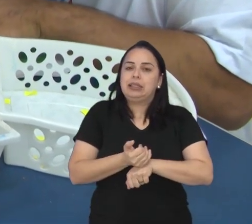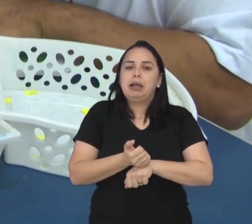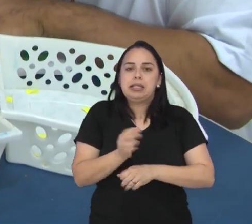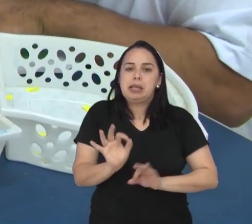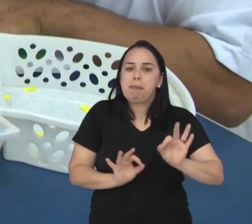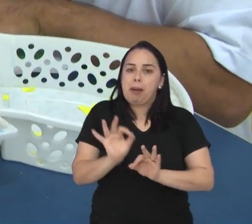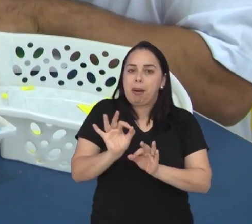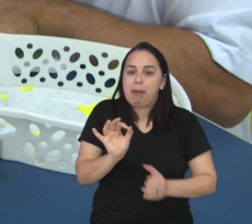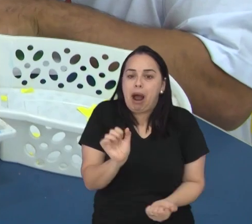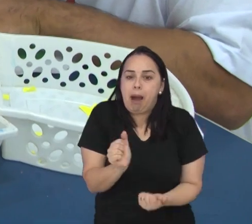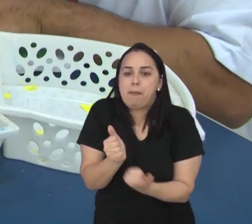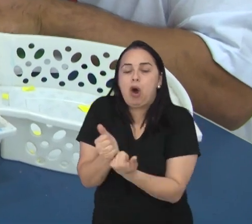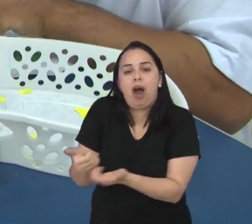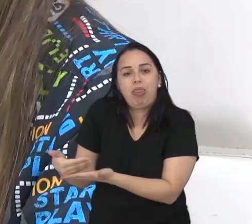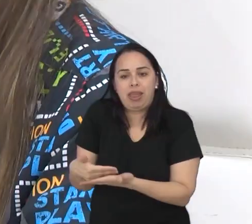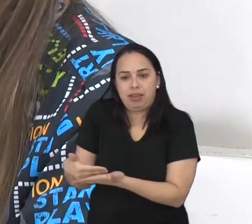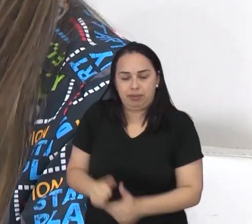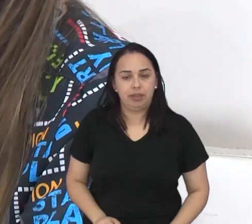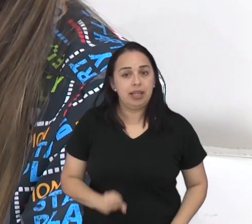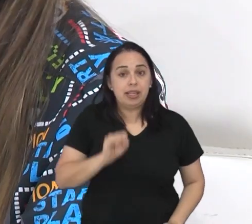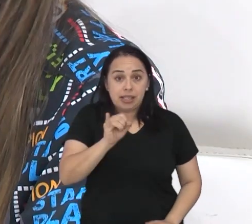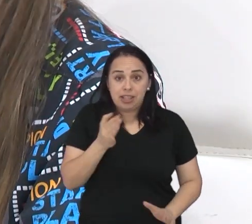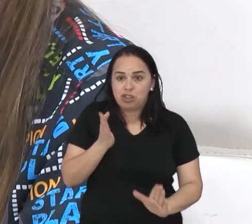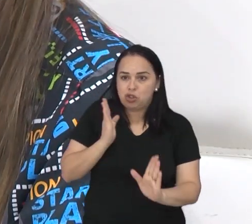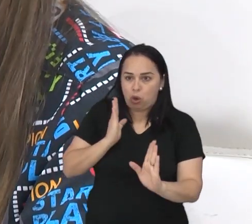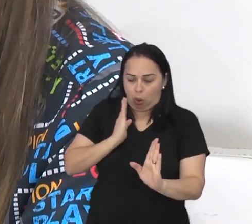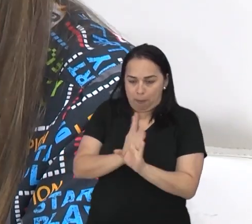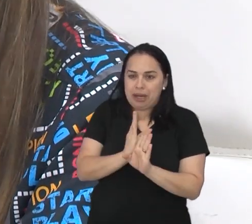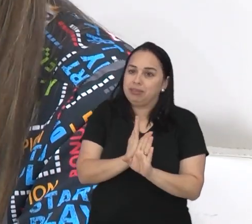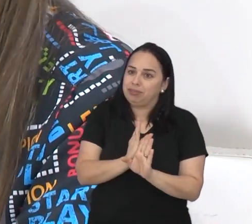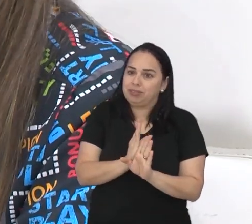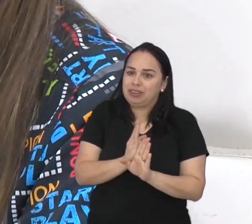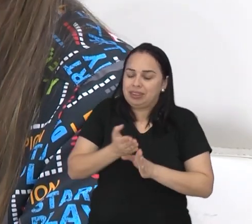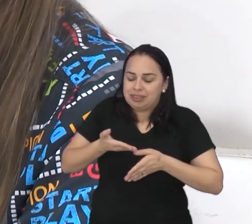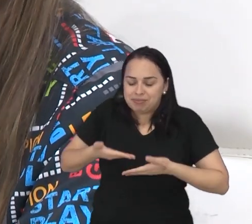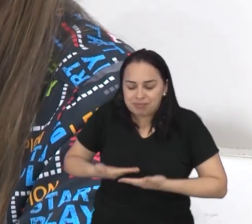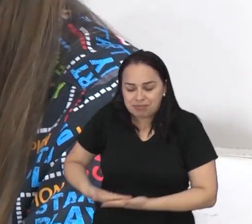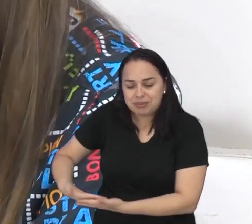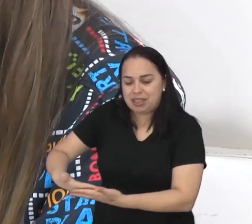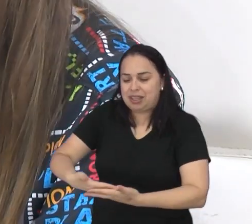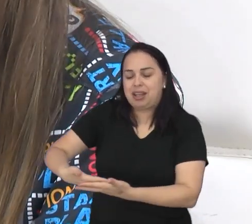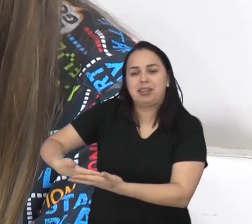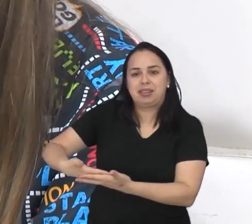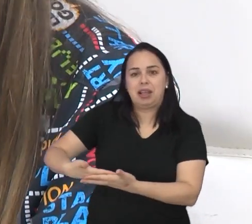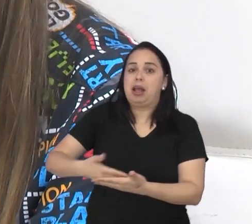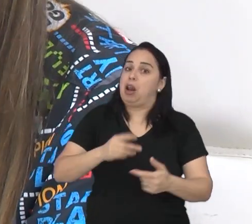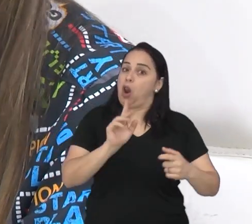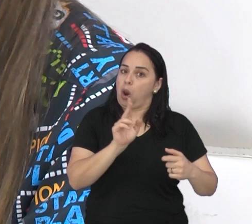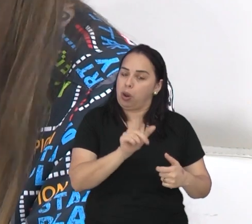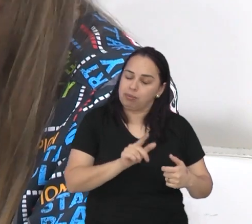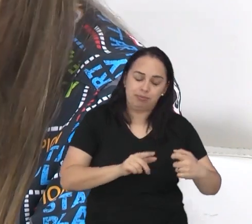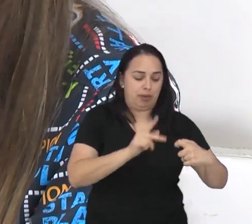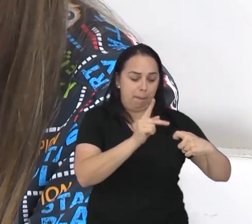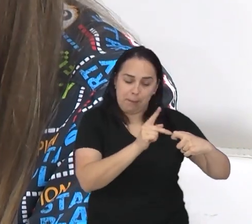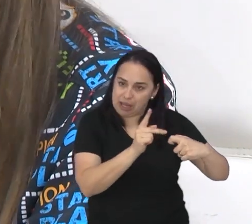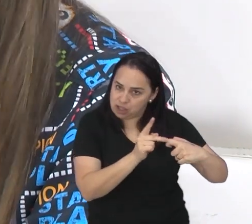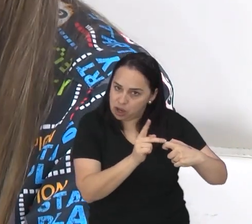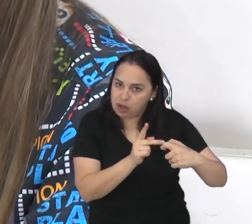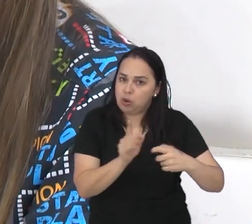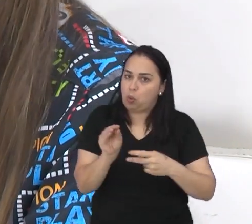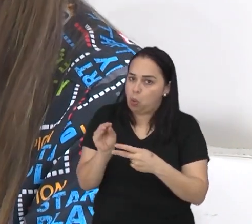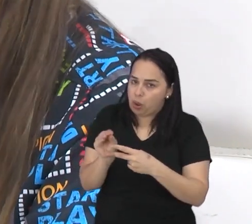preparados para dar suporte à criança. Uma vez que tem esse diagnóstico, essa criança deve ser acompanhada por um